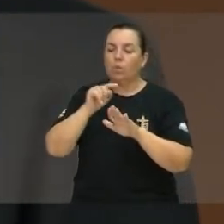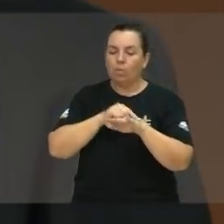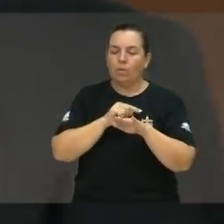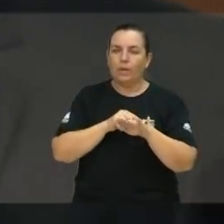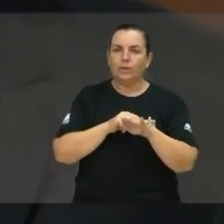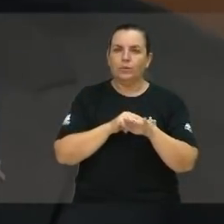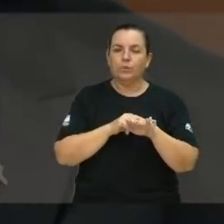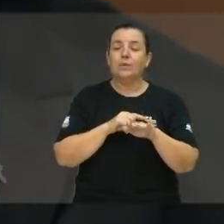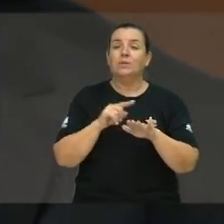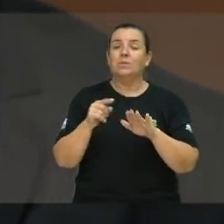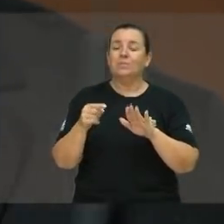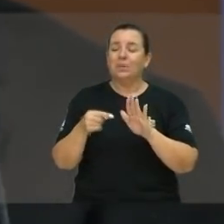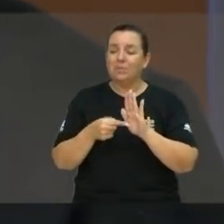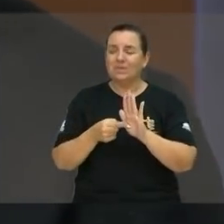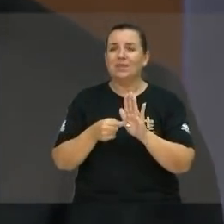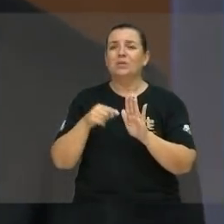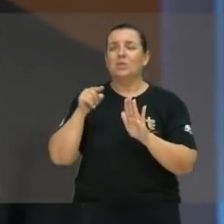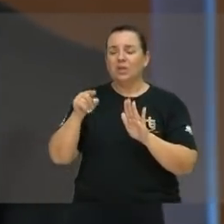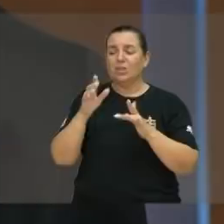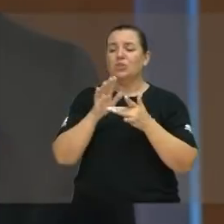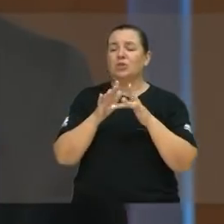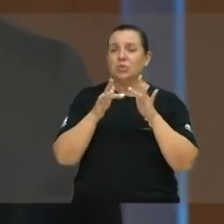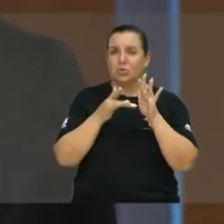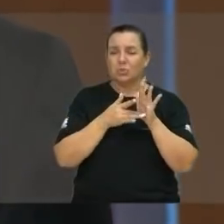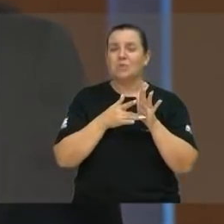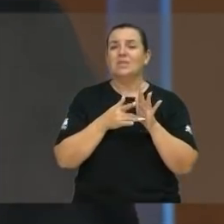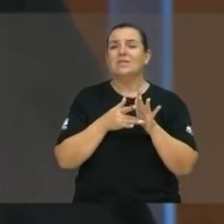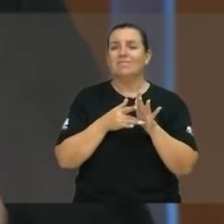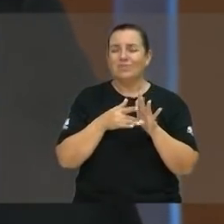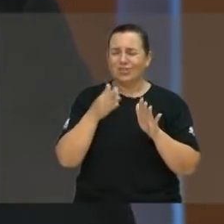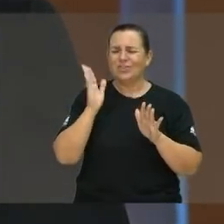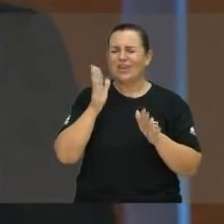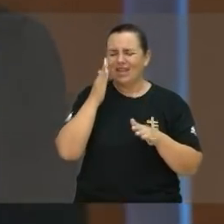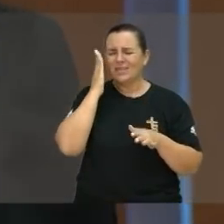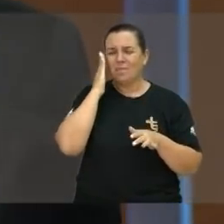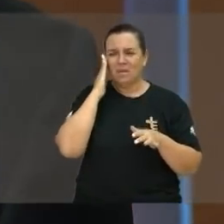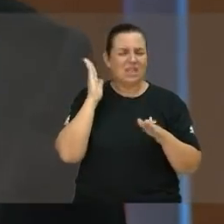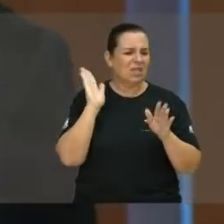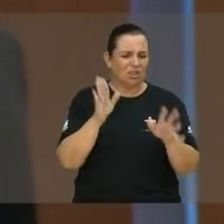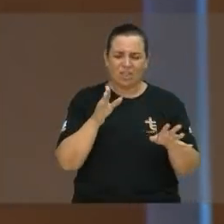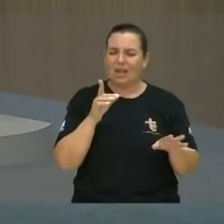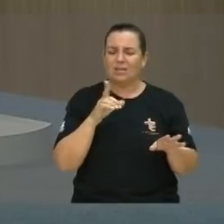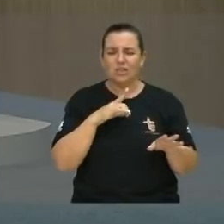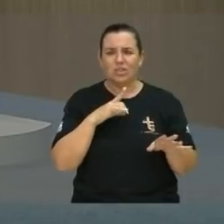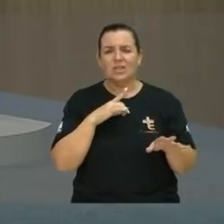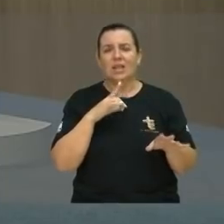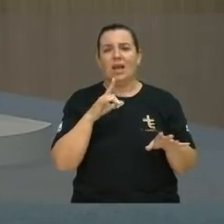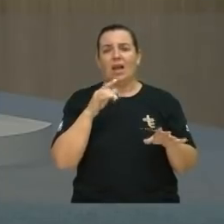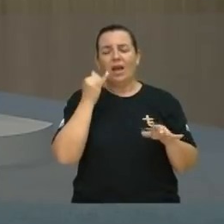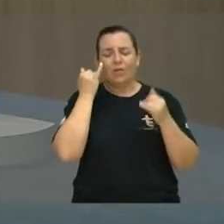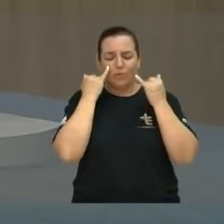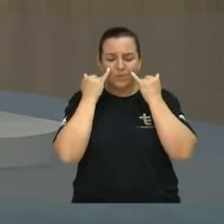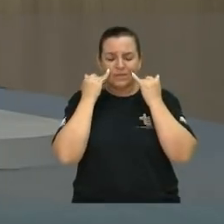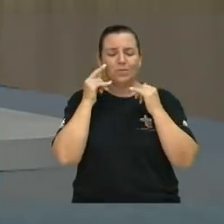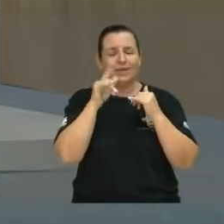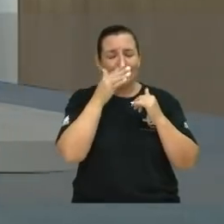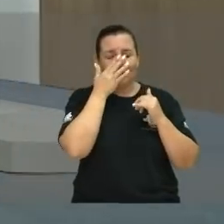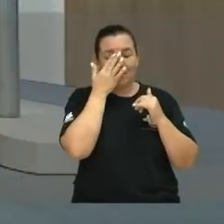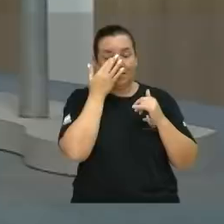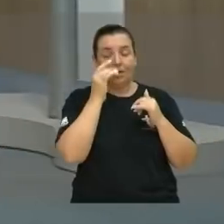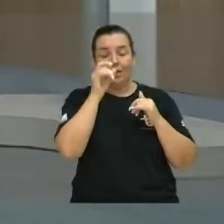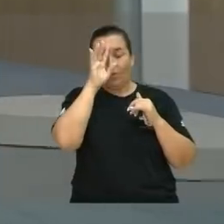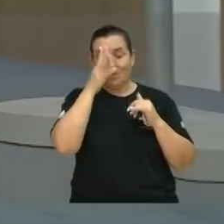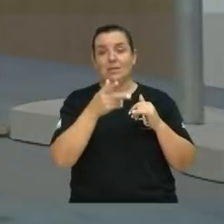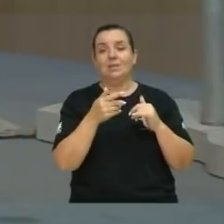mesmo diante do seu assassinato ele condena e esse é o modo de revelar o amor do pai o amor